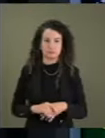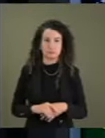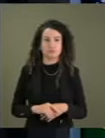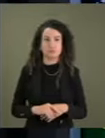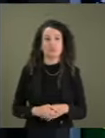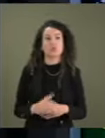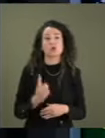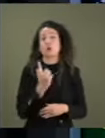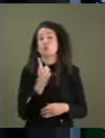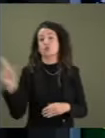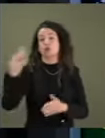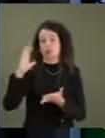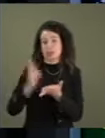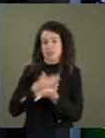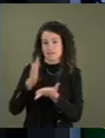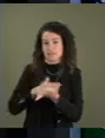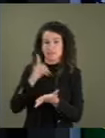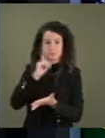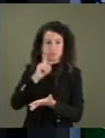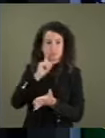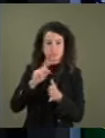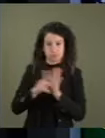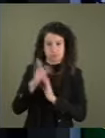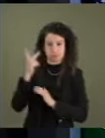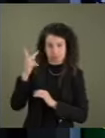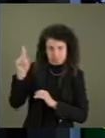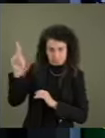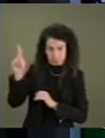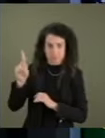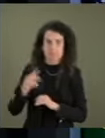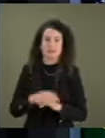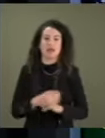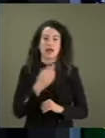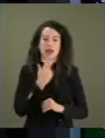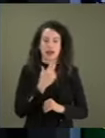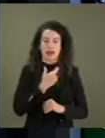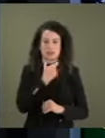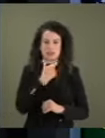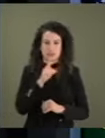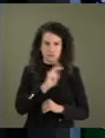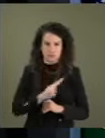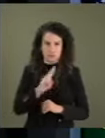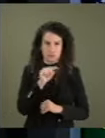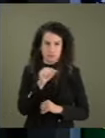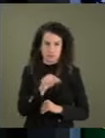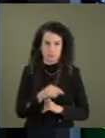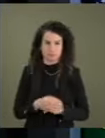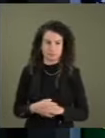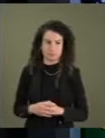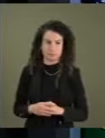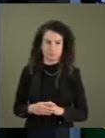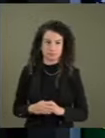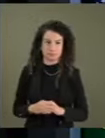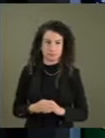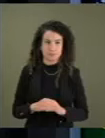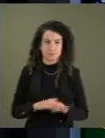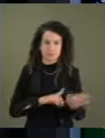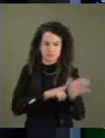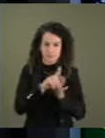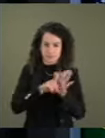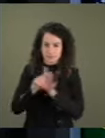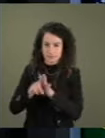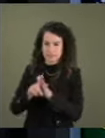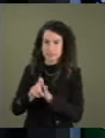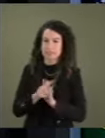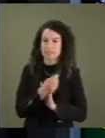revista britânica Psychiatry and Psychiatric Epidemiology, examinando